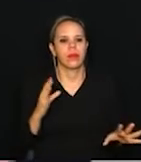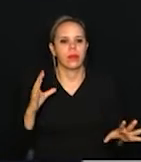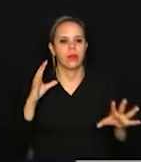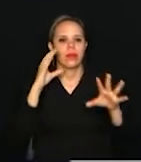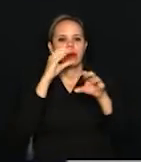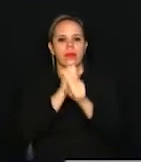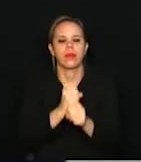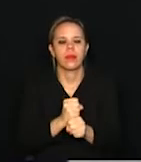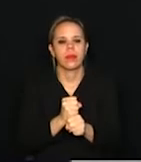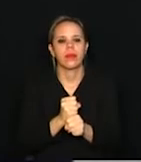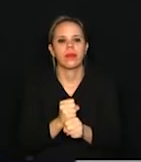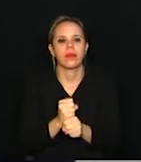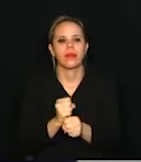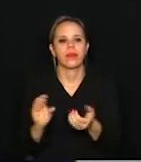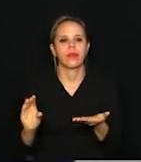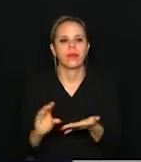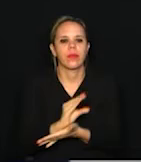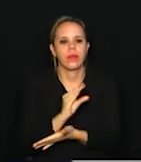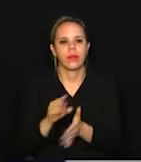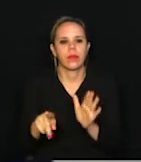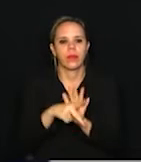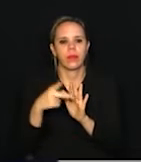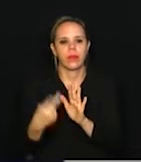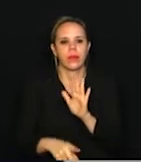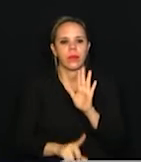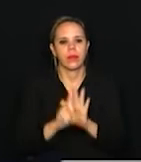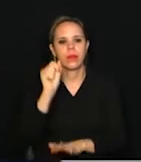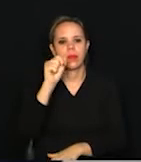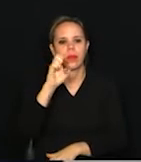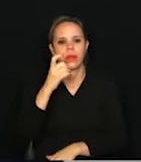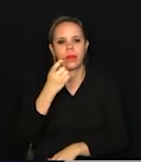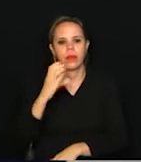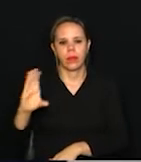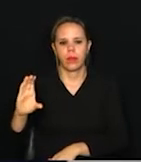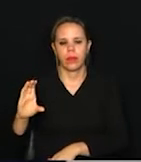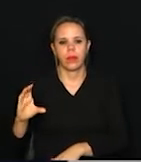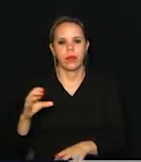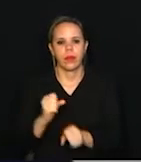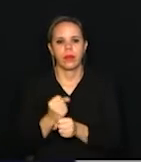de receita da INDEC.